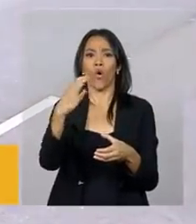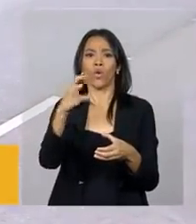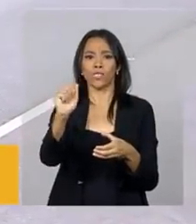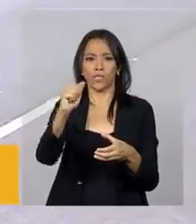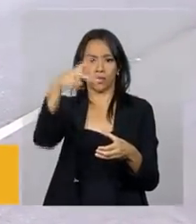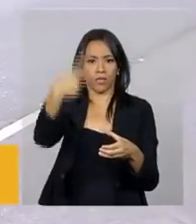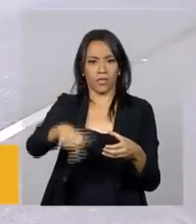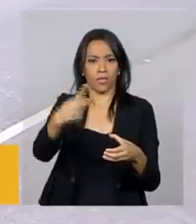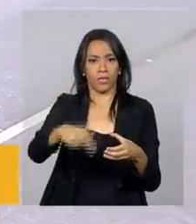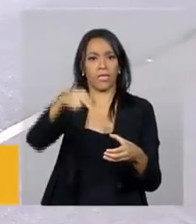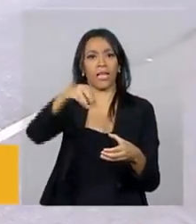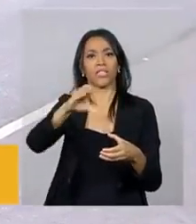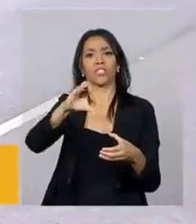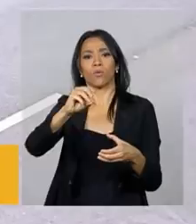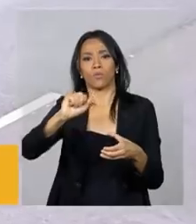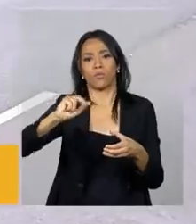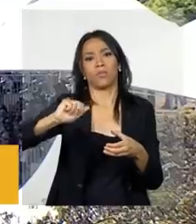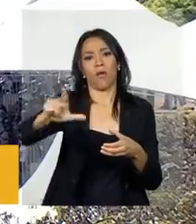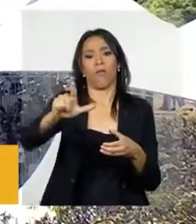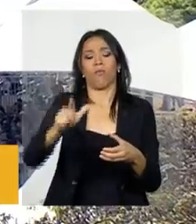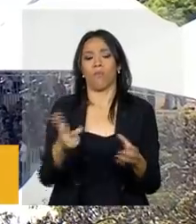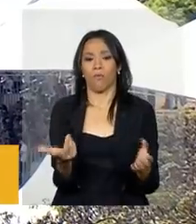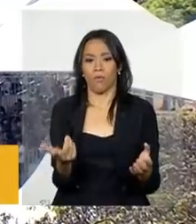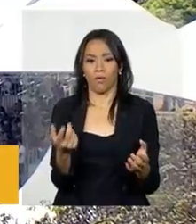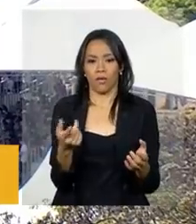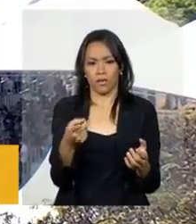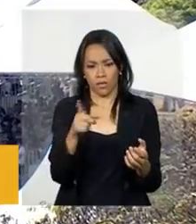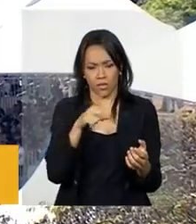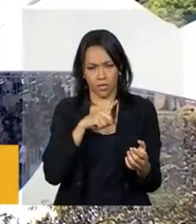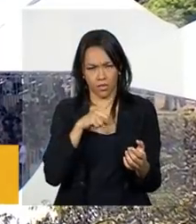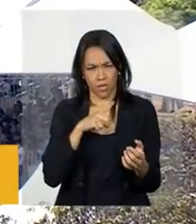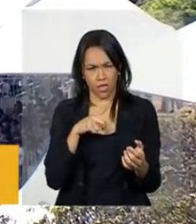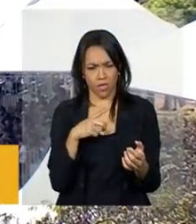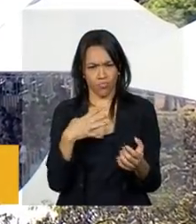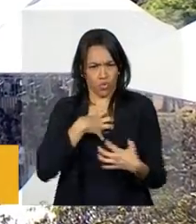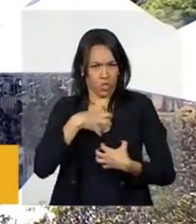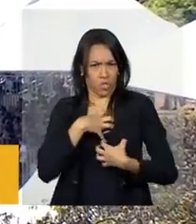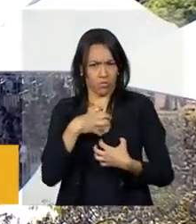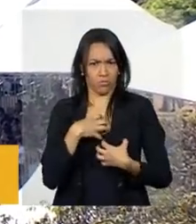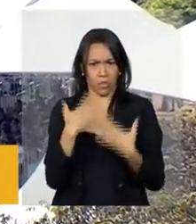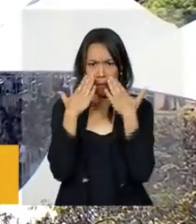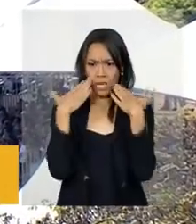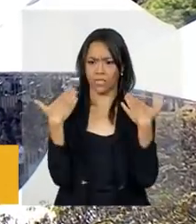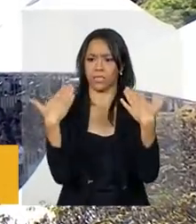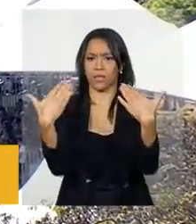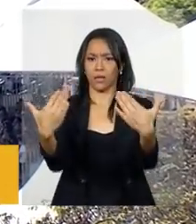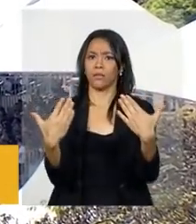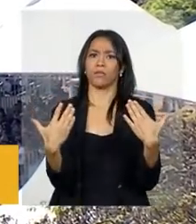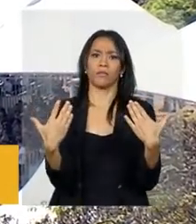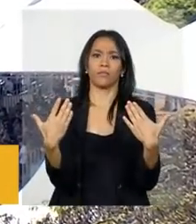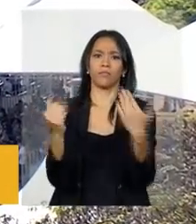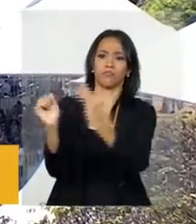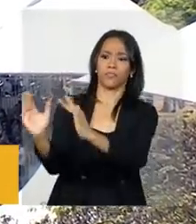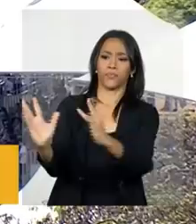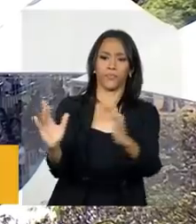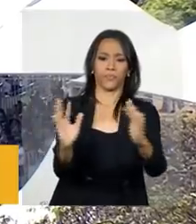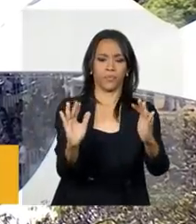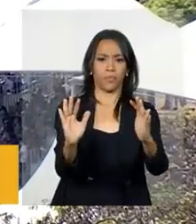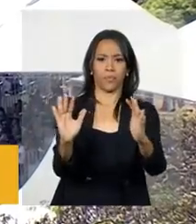Coronel, tem uma evolução quando eles passam bem em frente ao palanque, parte da tropa que está desfilando